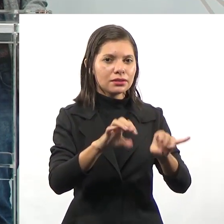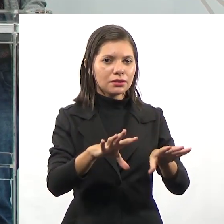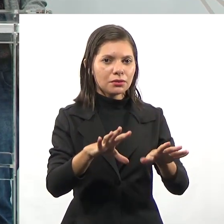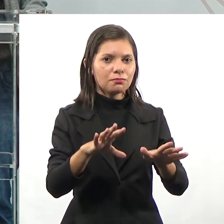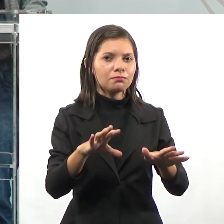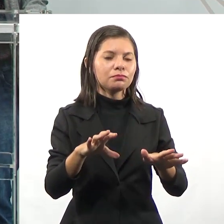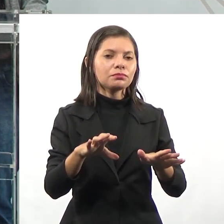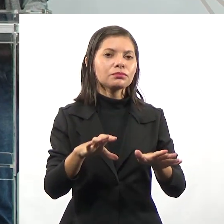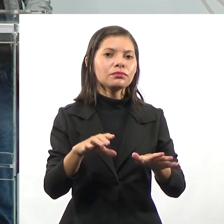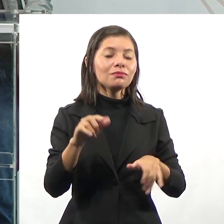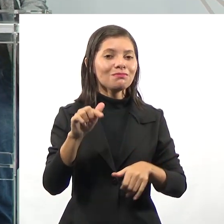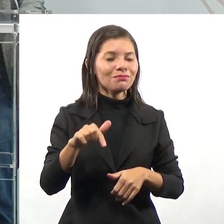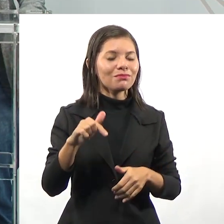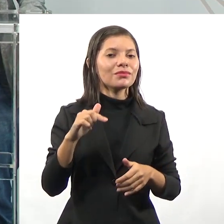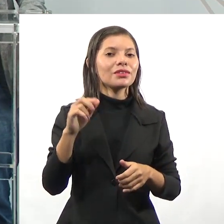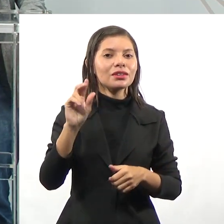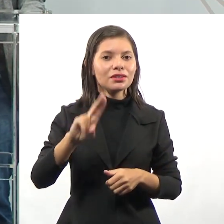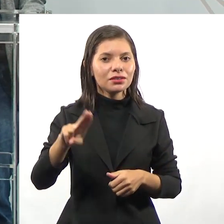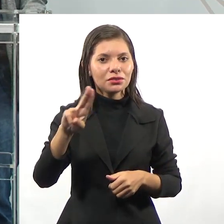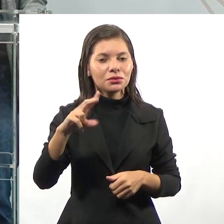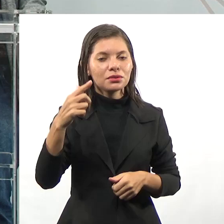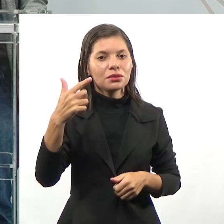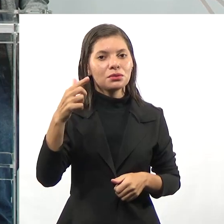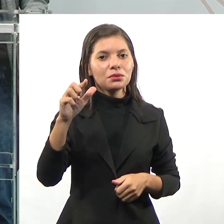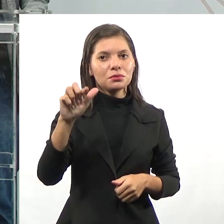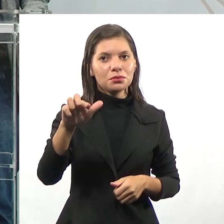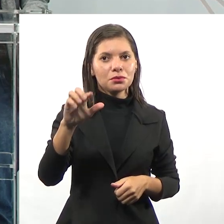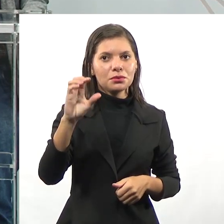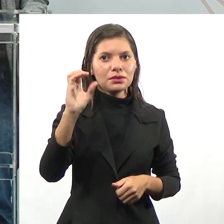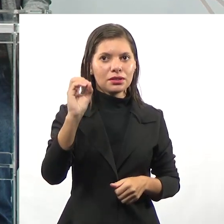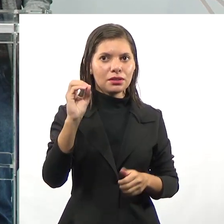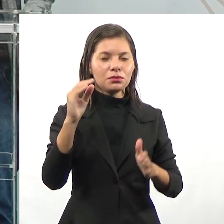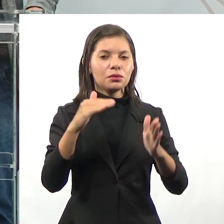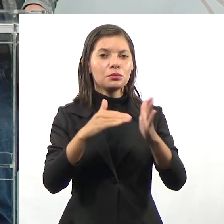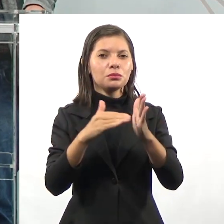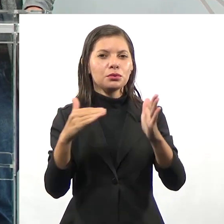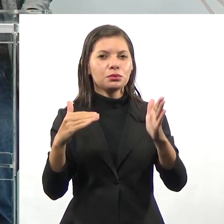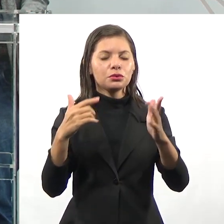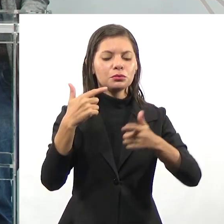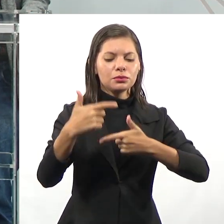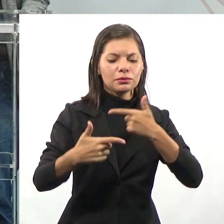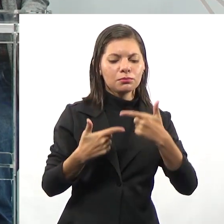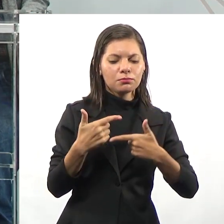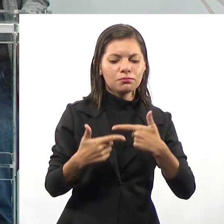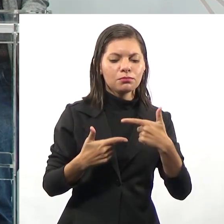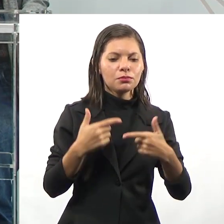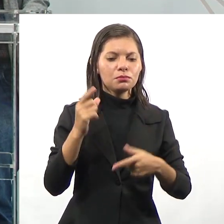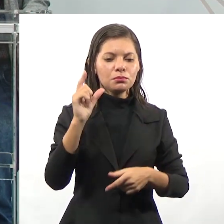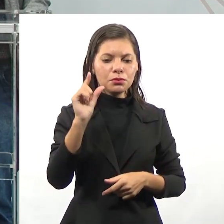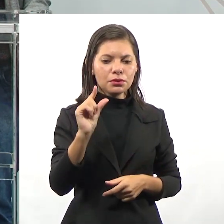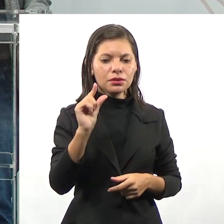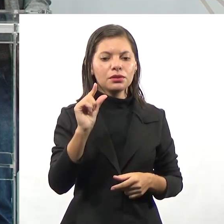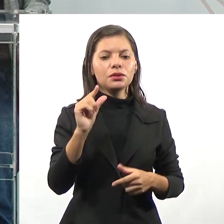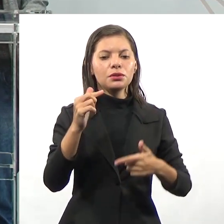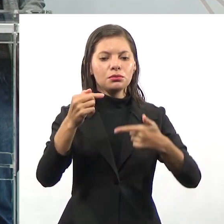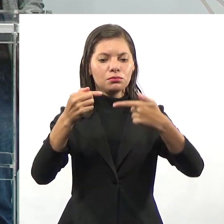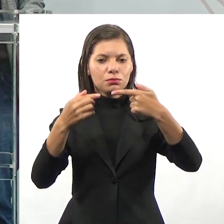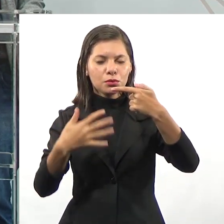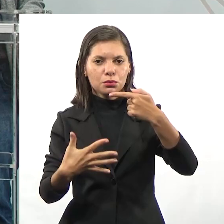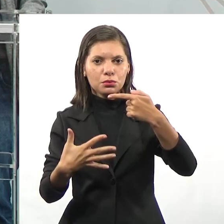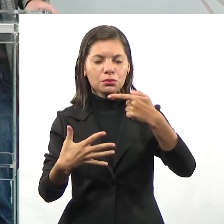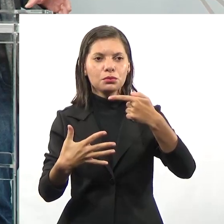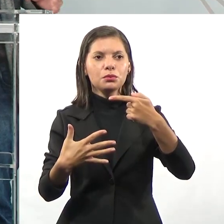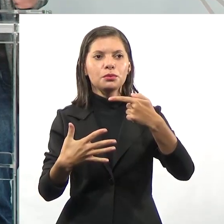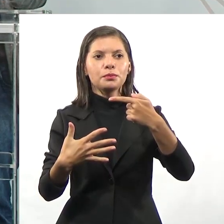boa parte dessas ferramentas são da nossa Web 2.0. E por último, trabalhei um pouquinho no mecanismo de busca